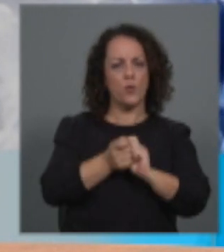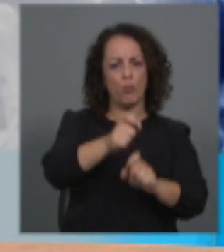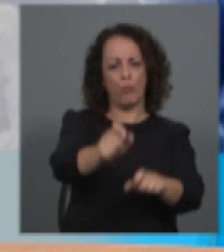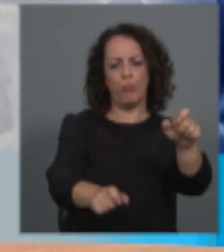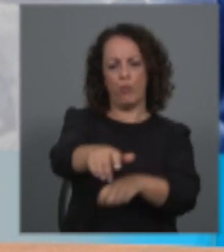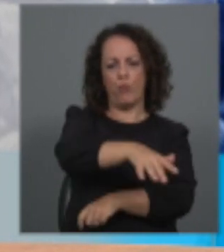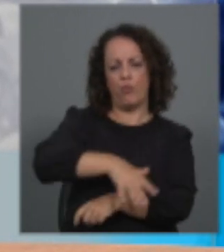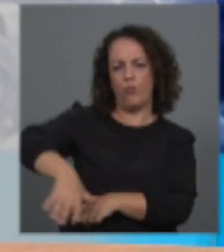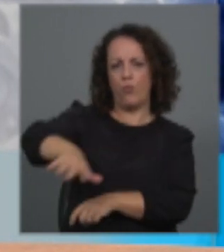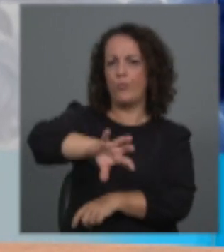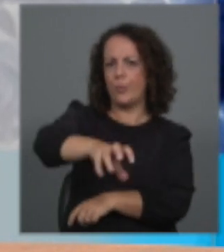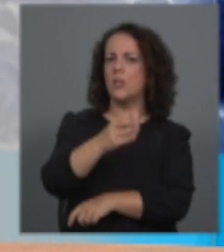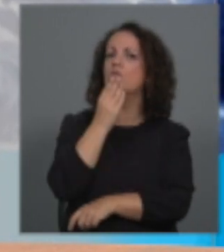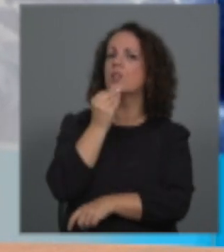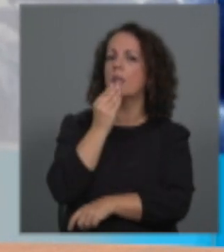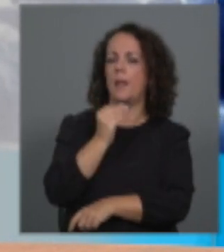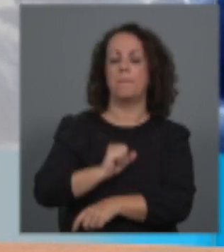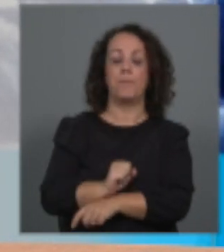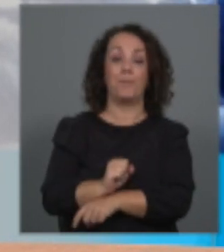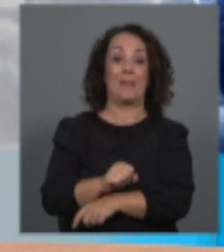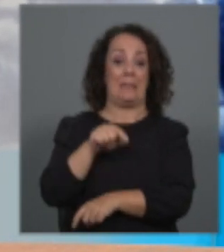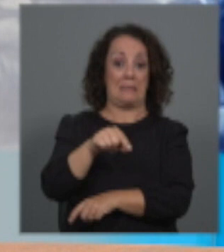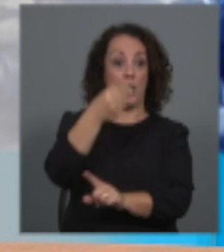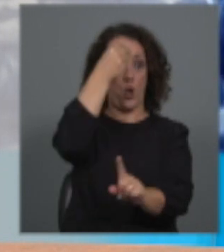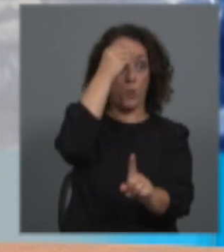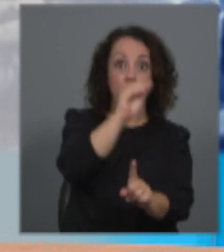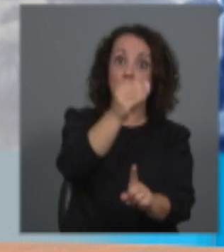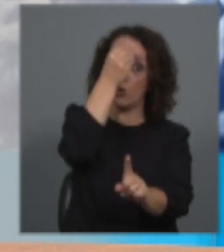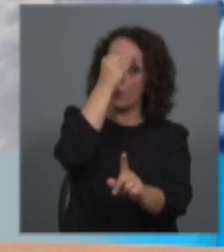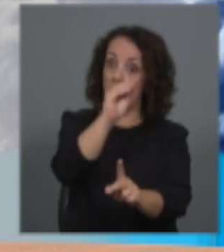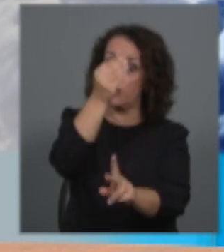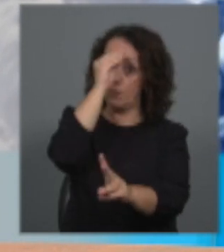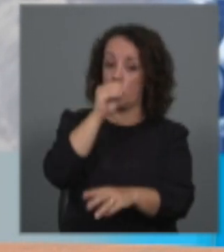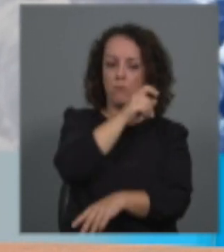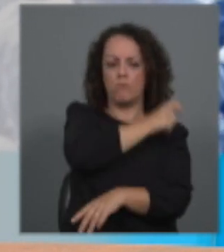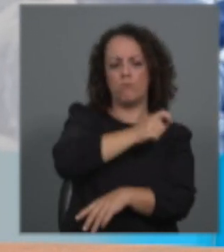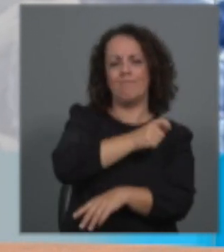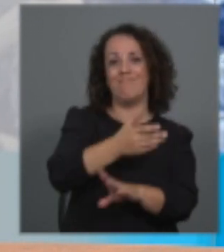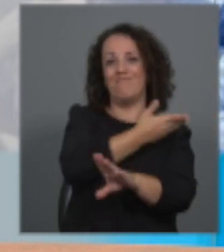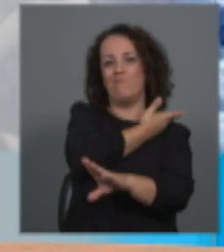Israel. Estas recomendações por parte dos profetas